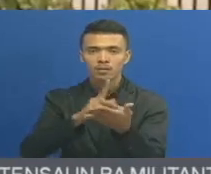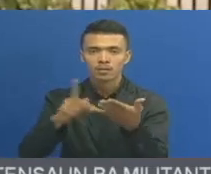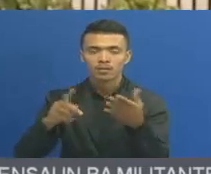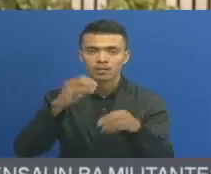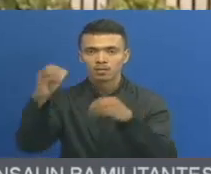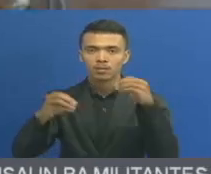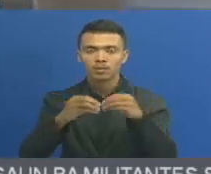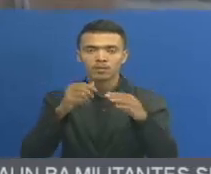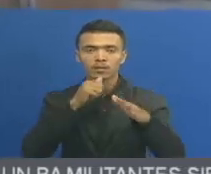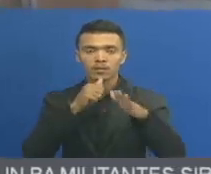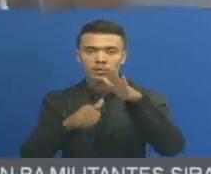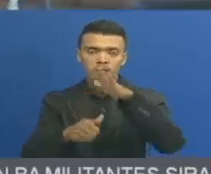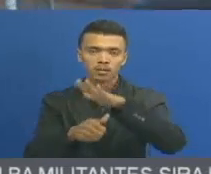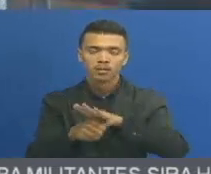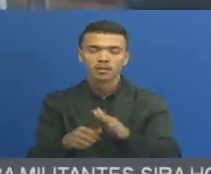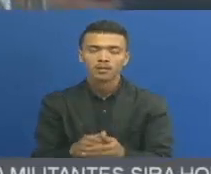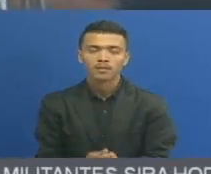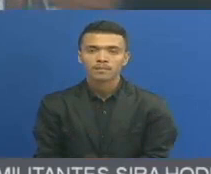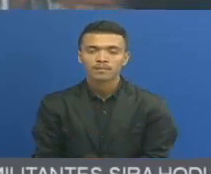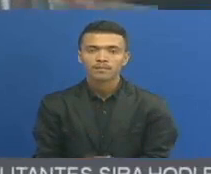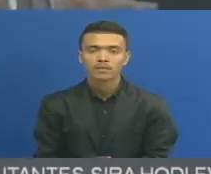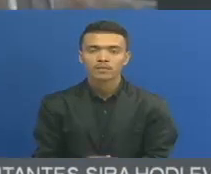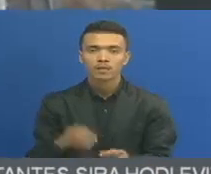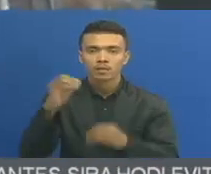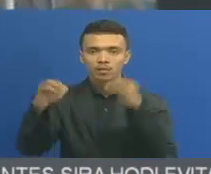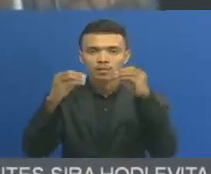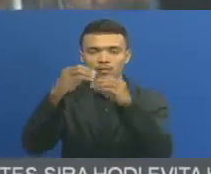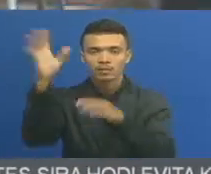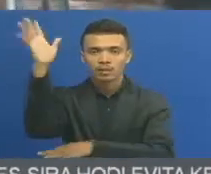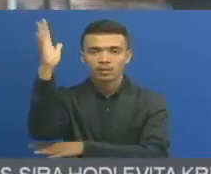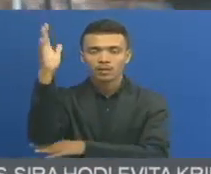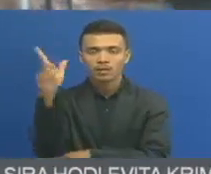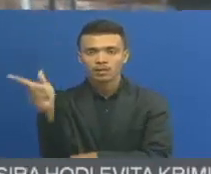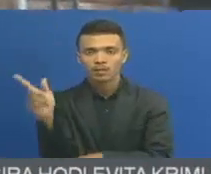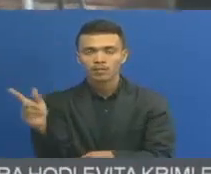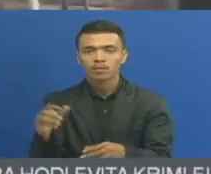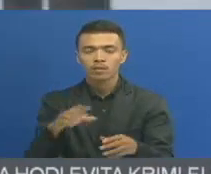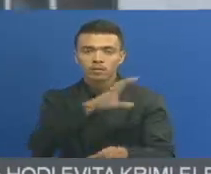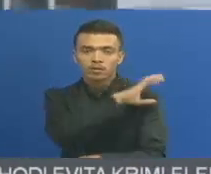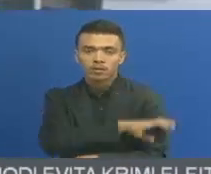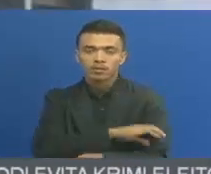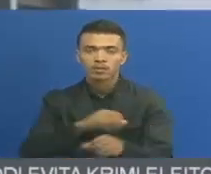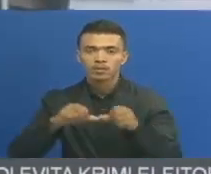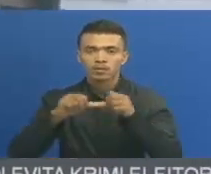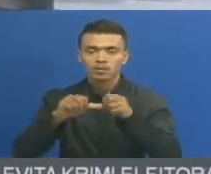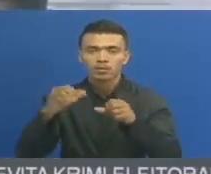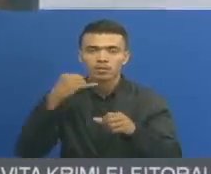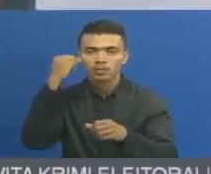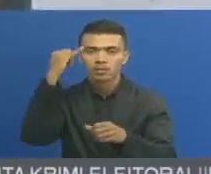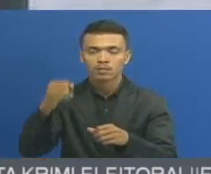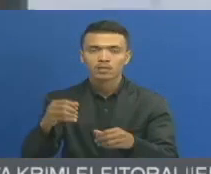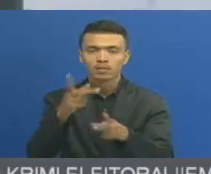crime contrabando. Lino Lopes informa, quando vai cubir Curuanolo, a autoridade de segurança continua a apreensão, não assegura ela